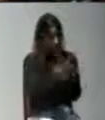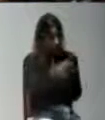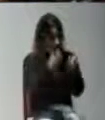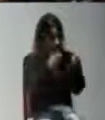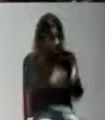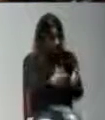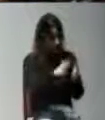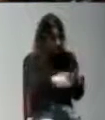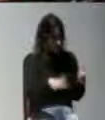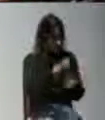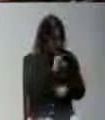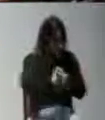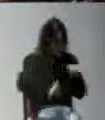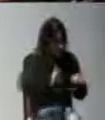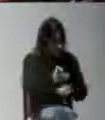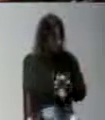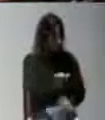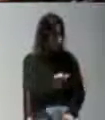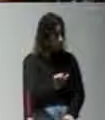potencialização